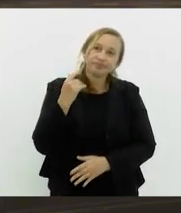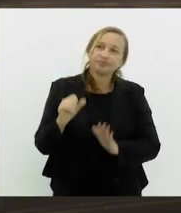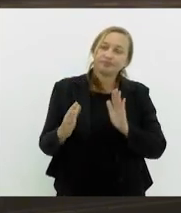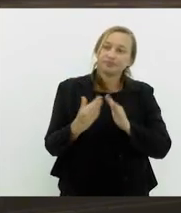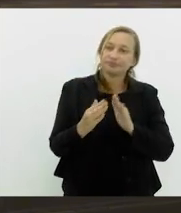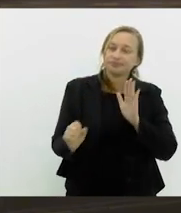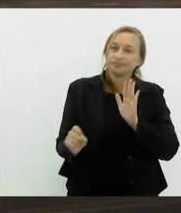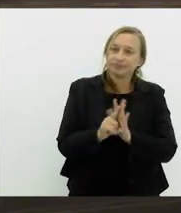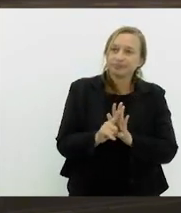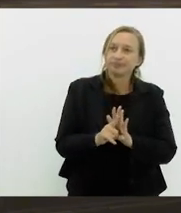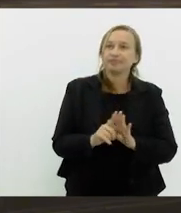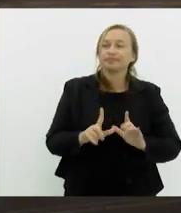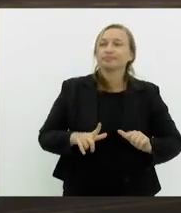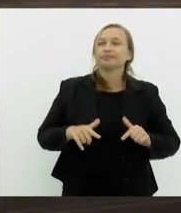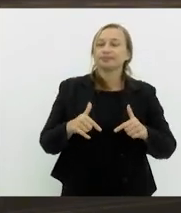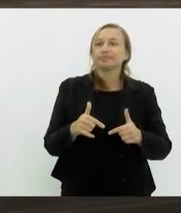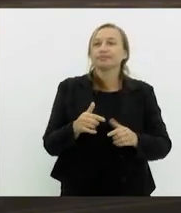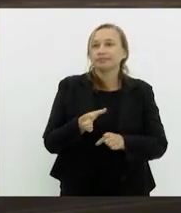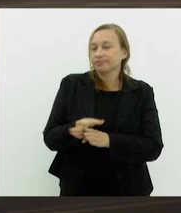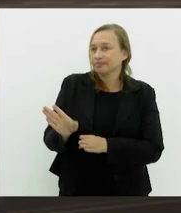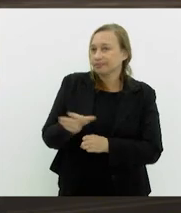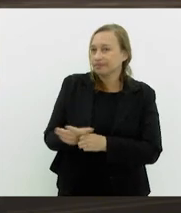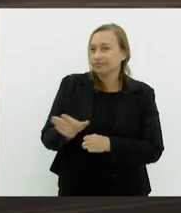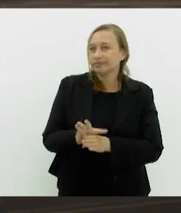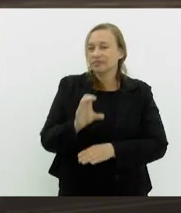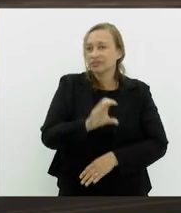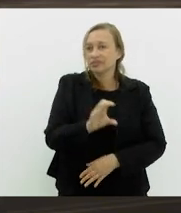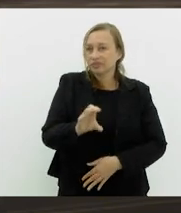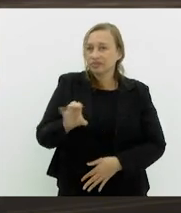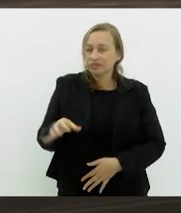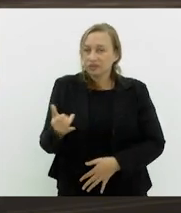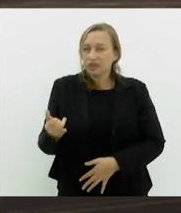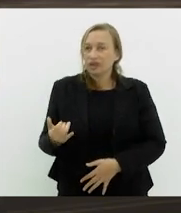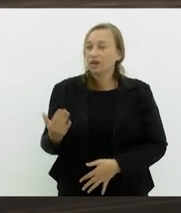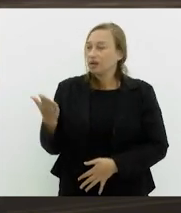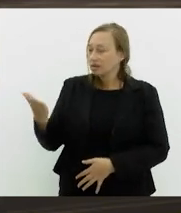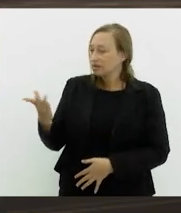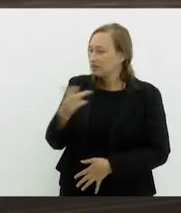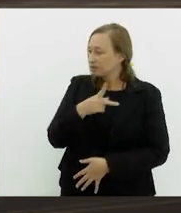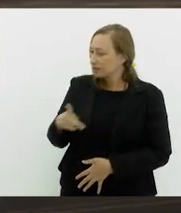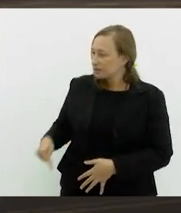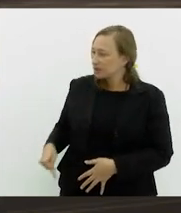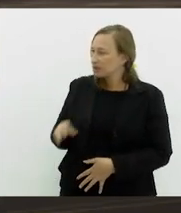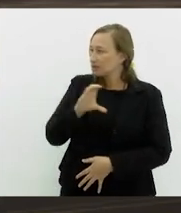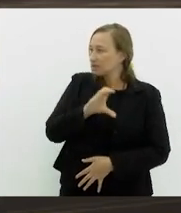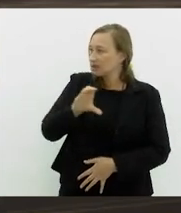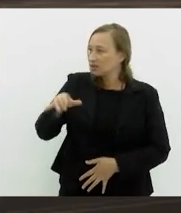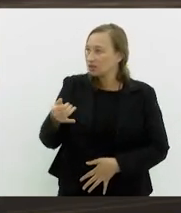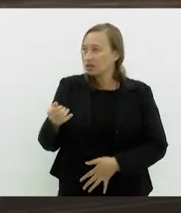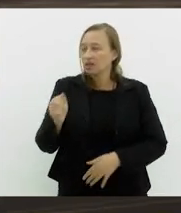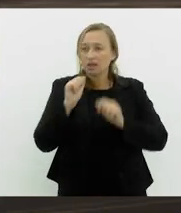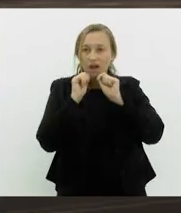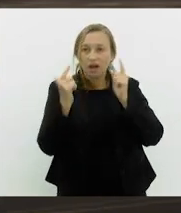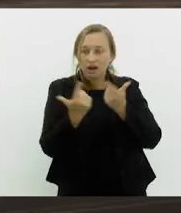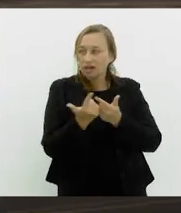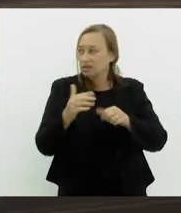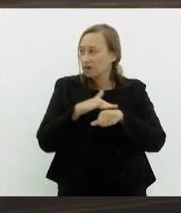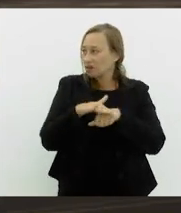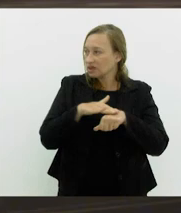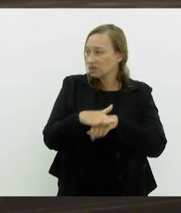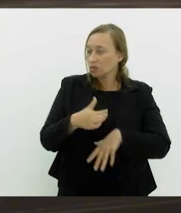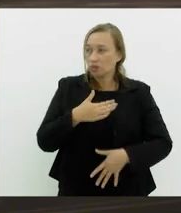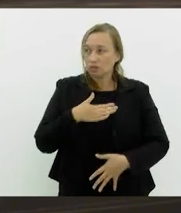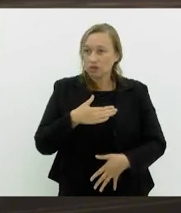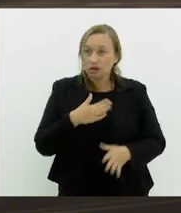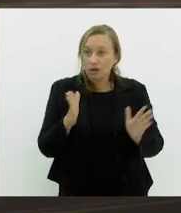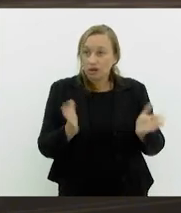atuam auxiliando a CCJ, está aqui nosso presidente da CCJ da Alerj, estava conversando comigo agora,